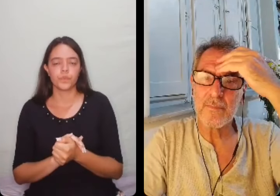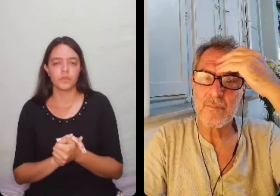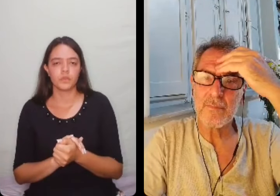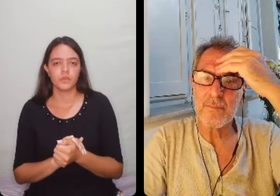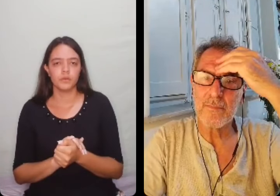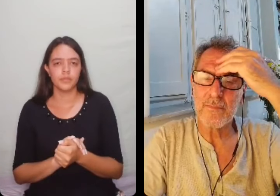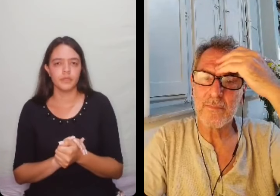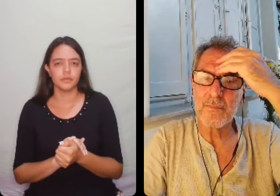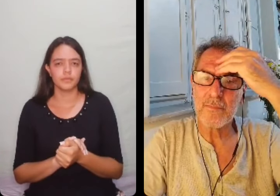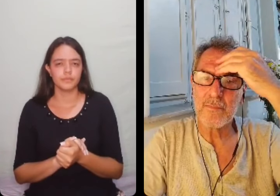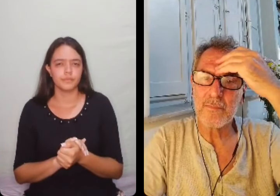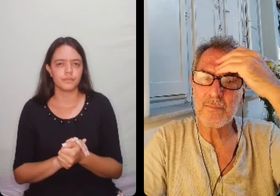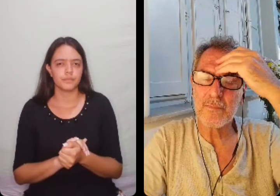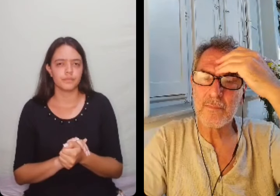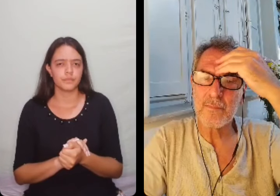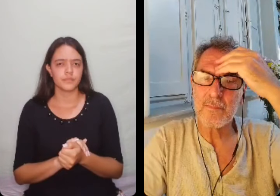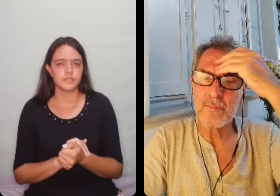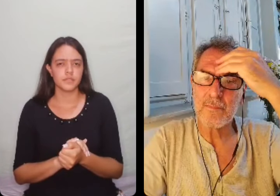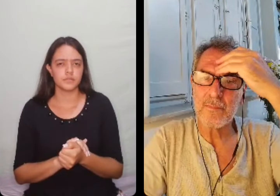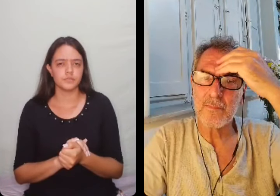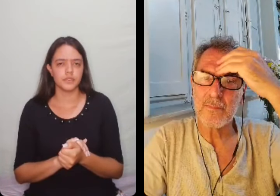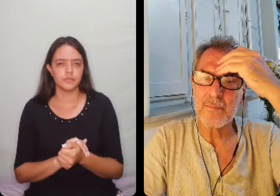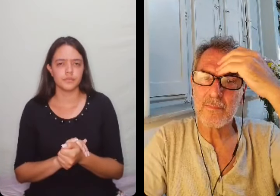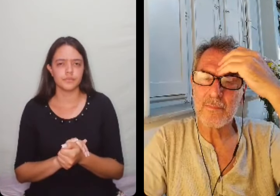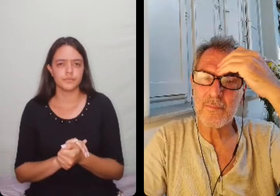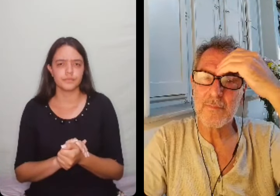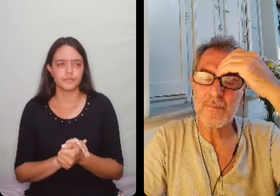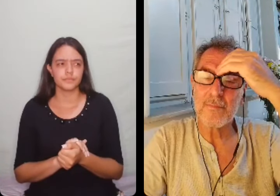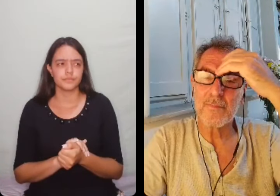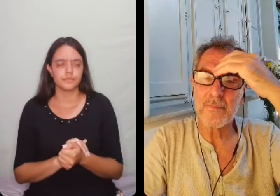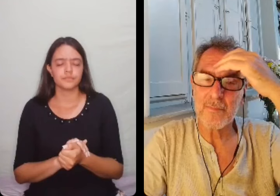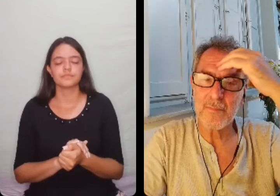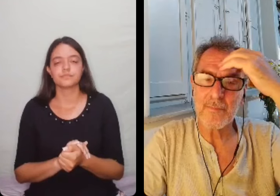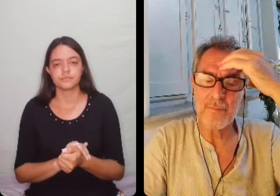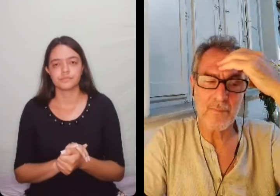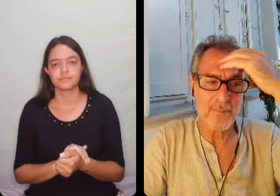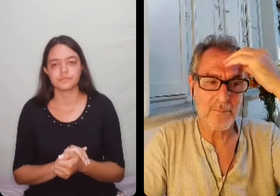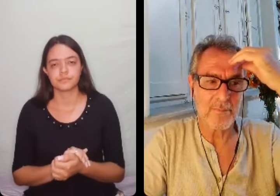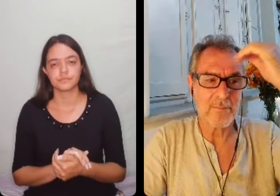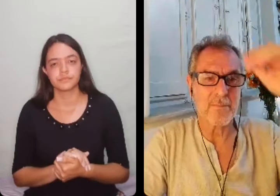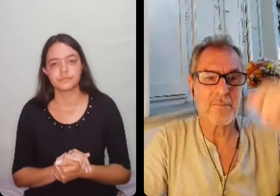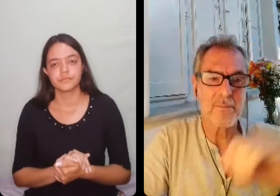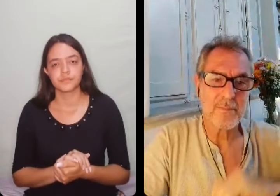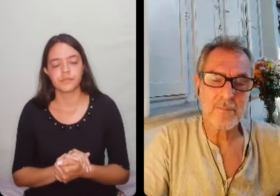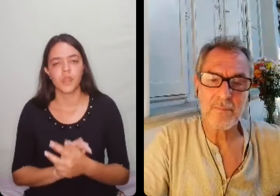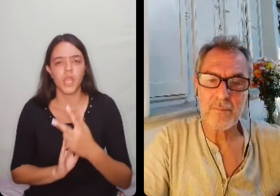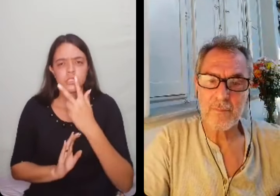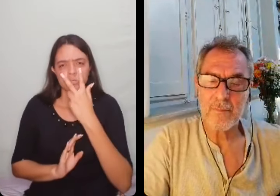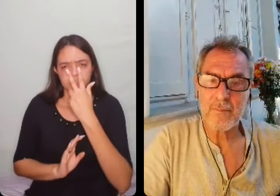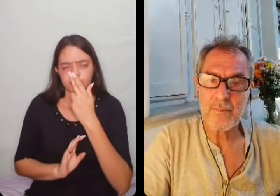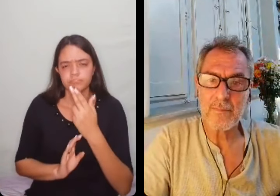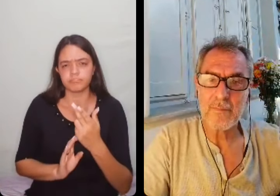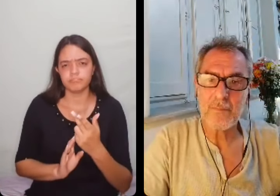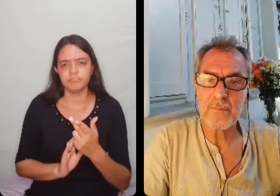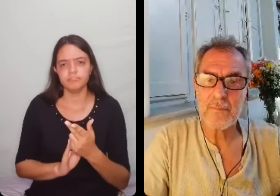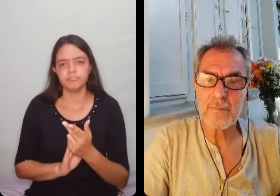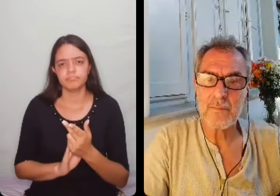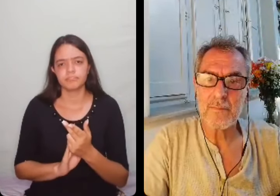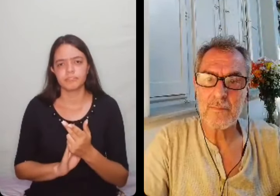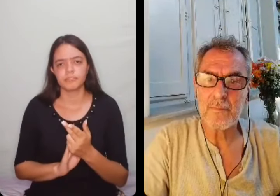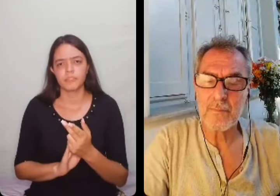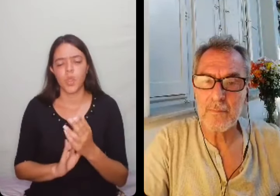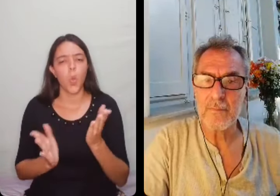que você falasse, Jussara, da trilha, né? Eu acho que... Como é que essa trilha, enfim,